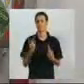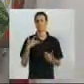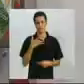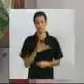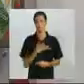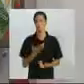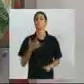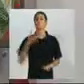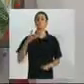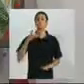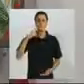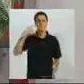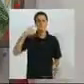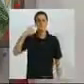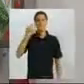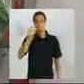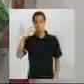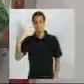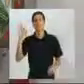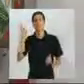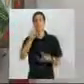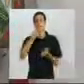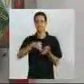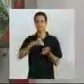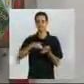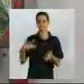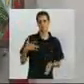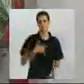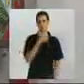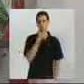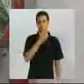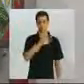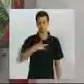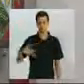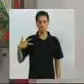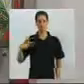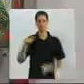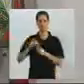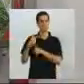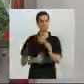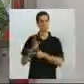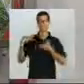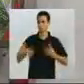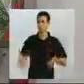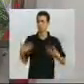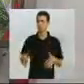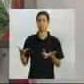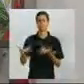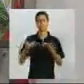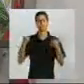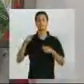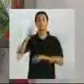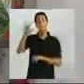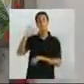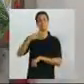federal e secretário de Saúde, João Paulo Klein, está fazendo um excelente trabalho e, com certeza, ele vivencia na